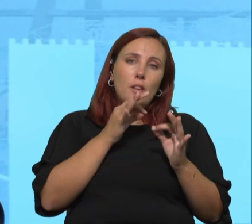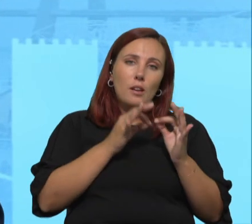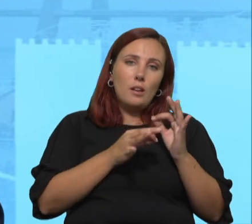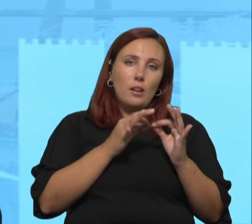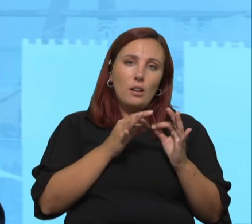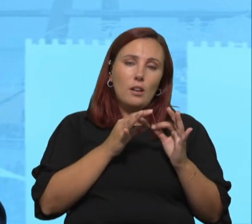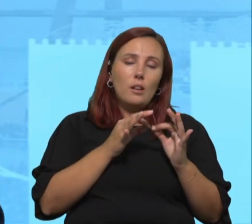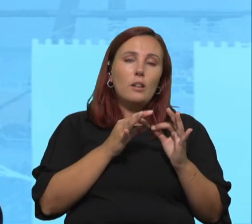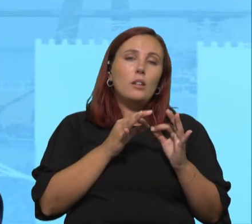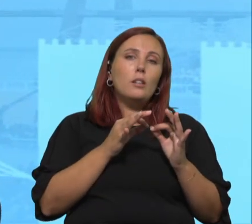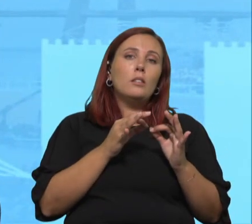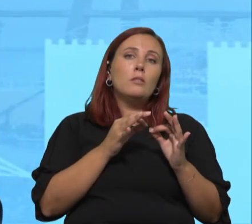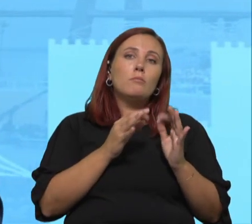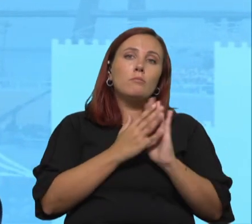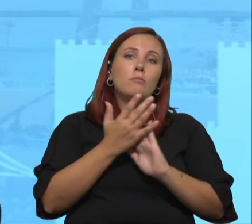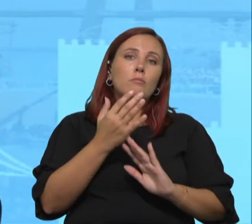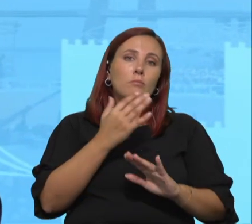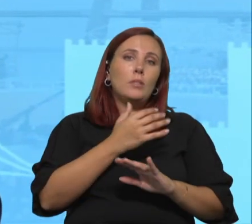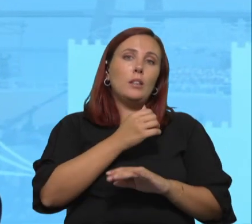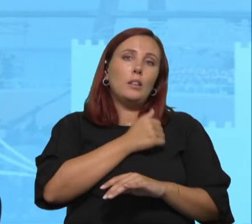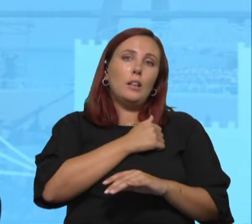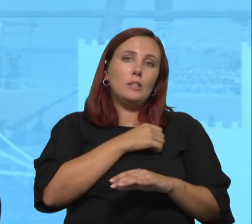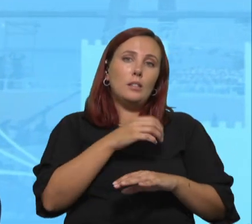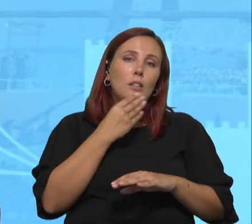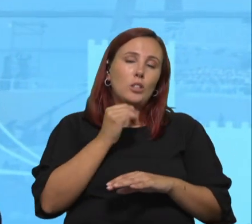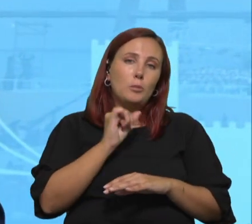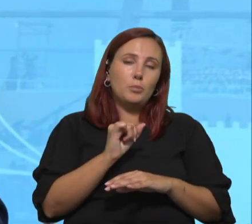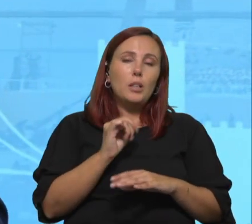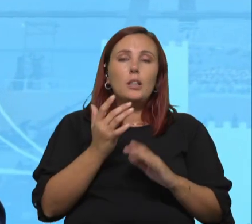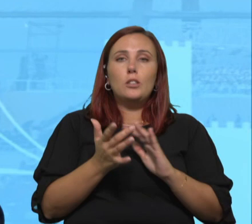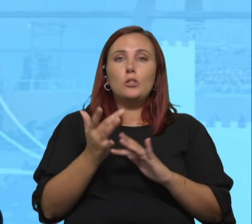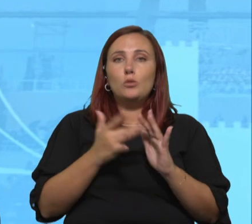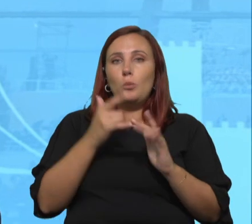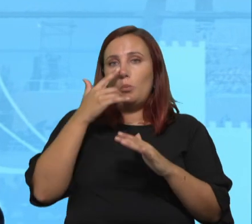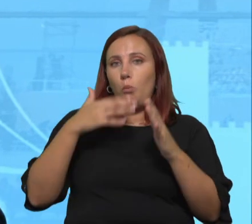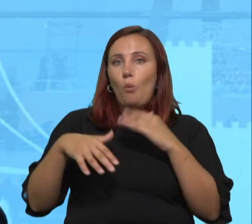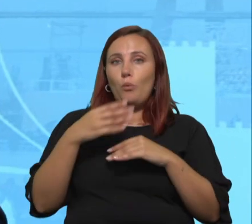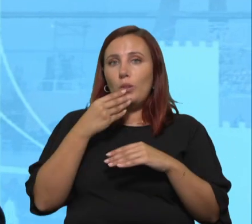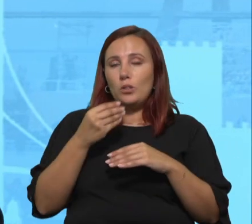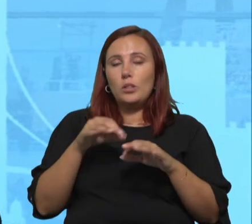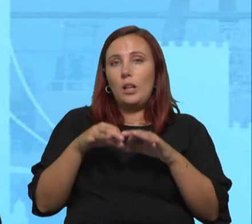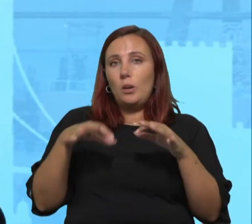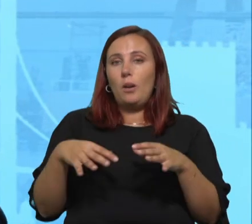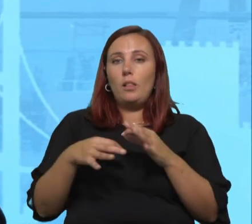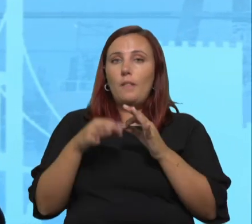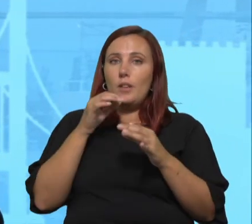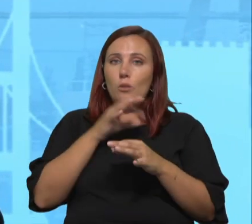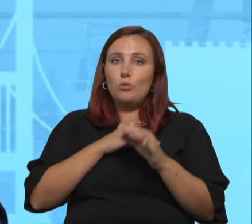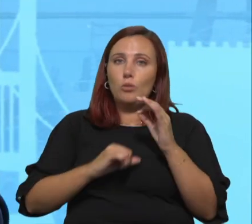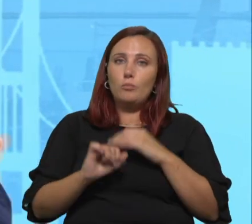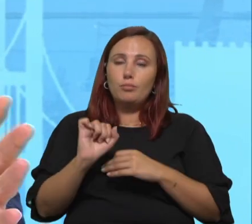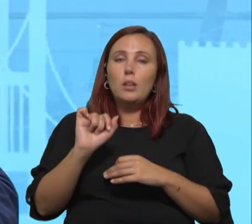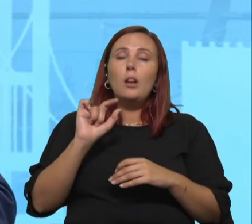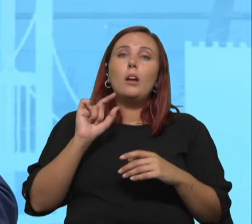leitura. Na primeira leitura, Jesus vai retomar esta ideia do povo de Israel como a vinha do Senhor e